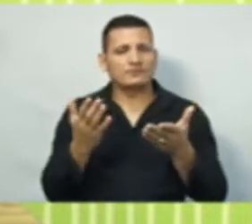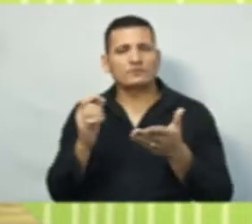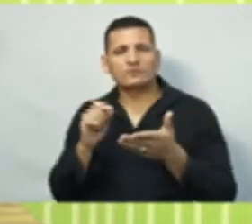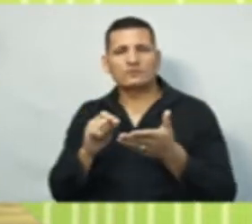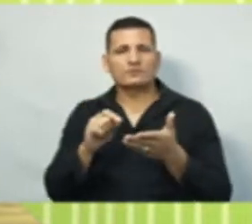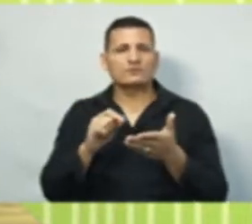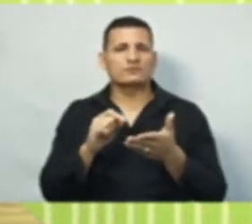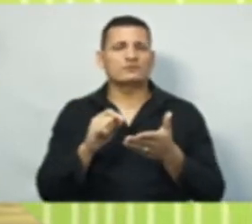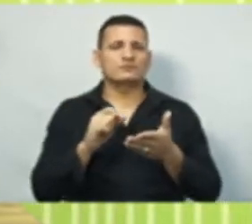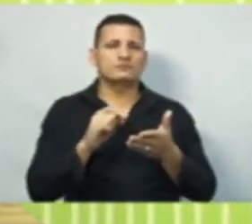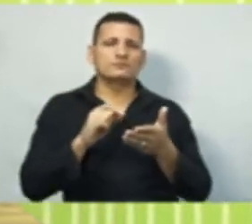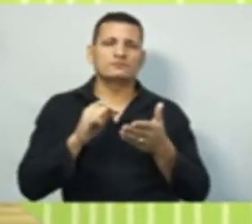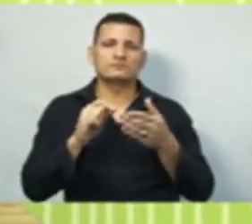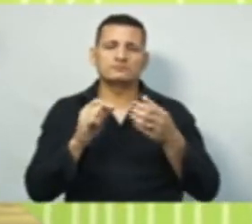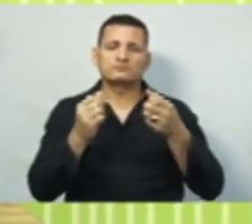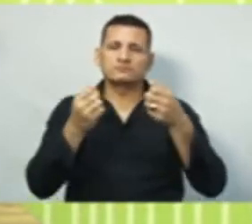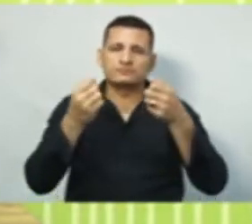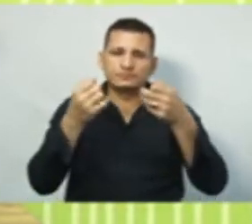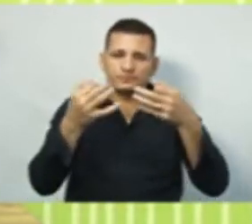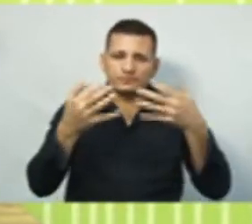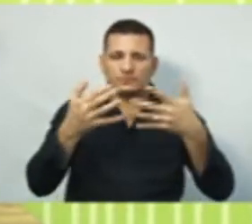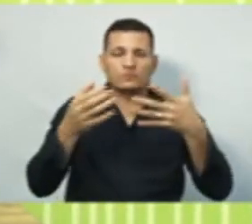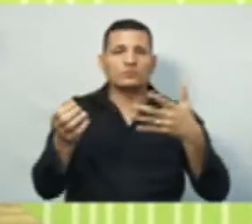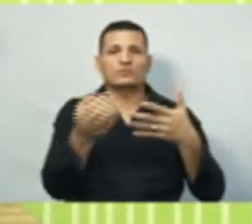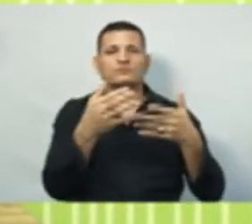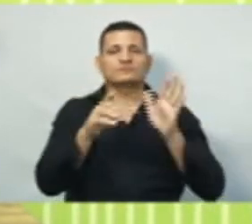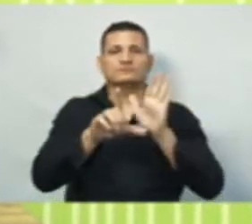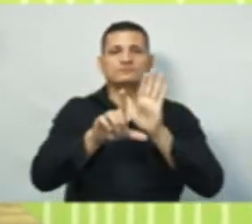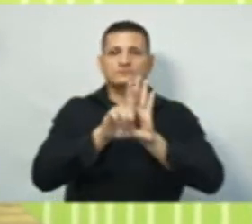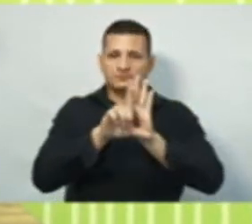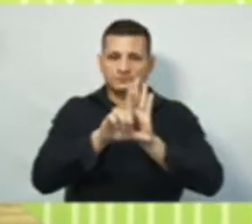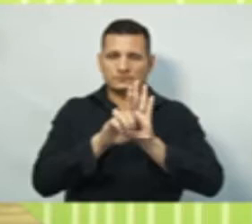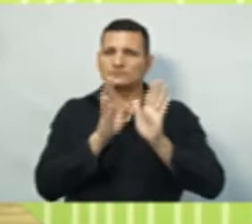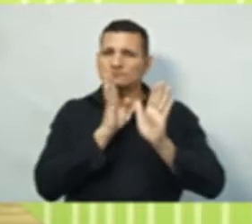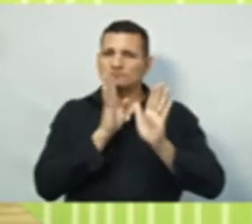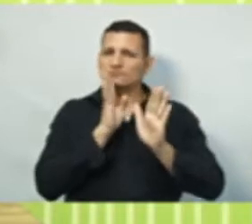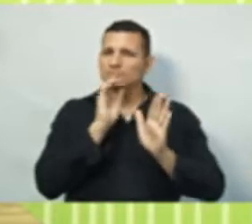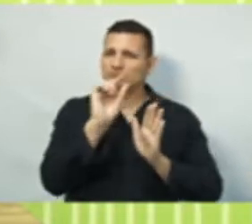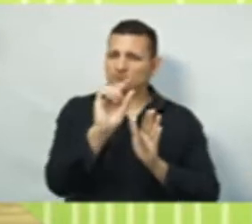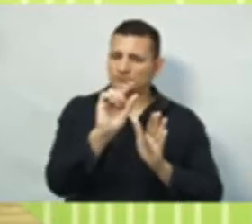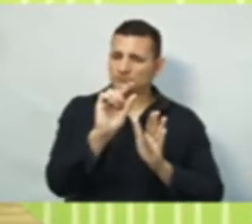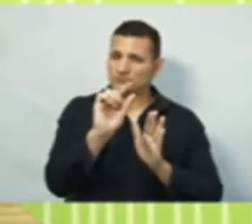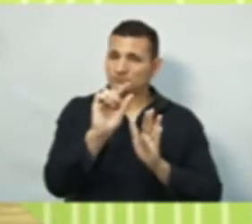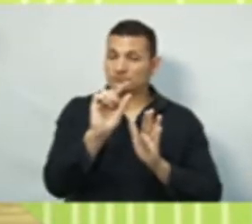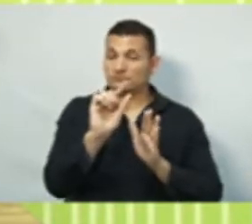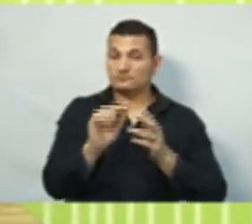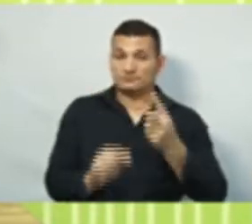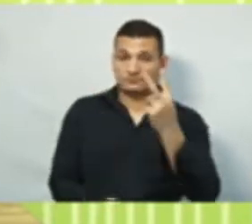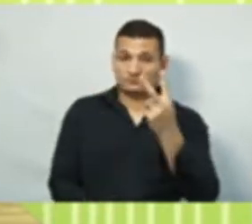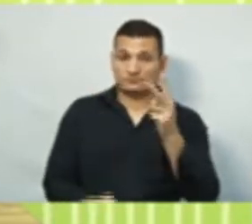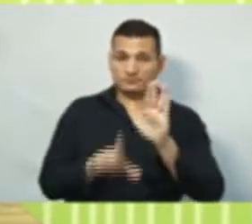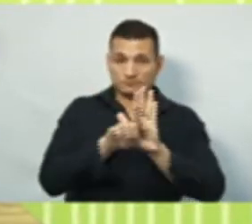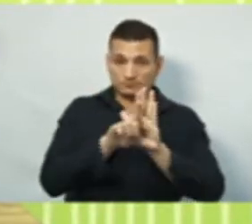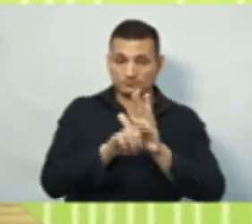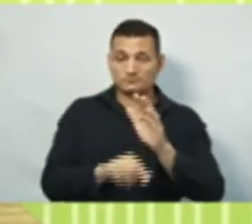na legislação, conhecendo um pouquinho de 2 leis. A Lei